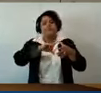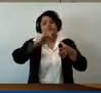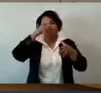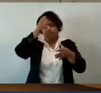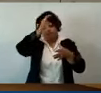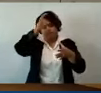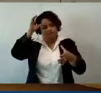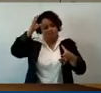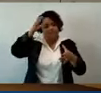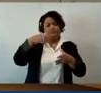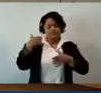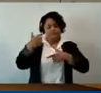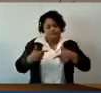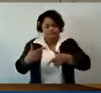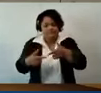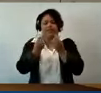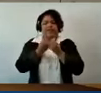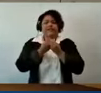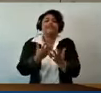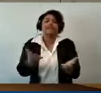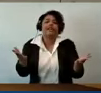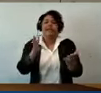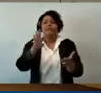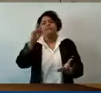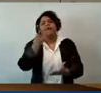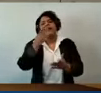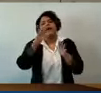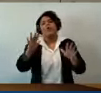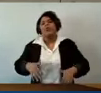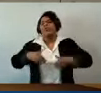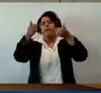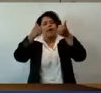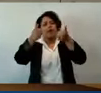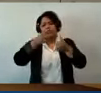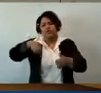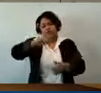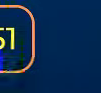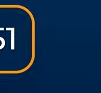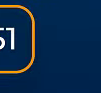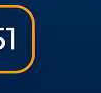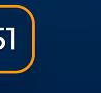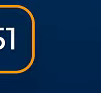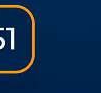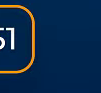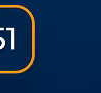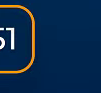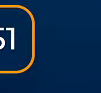de realmente entregar para Belo Horizonte o melhor que a gente puder. Obrigado, presidente.